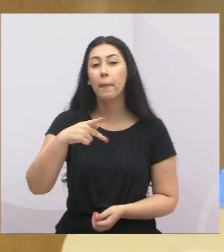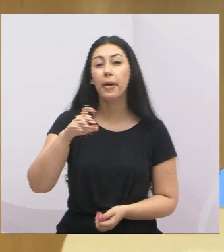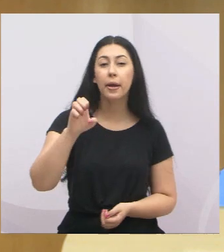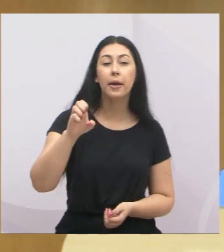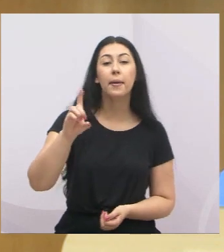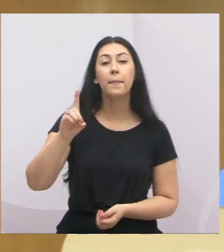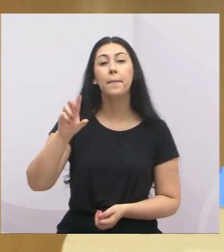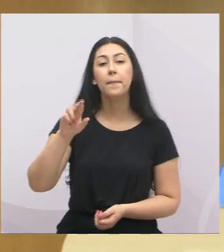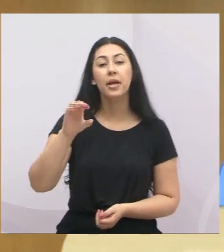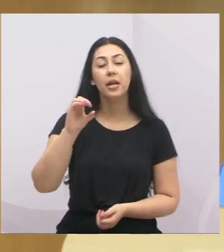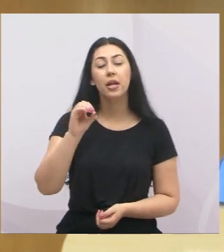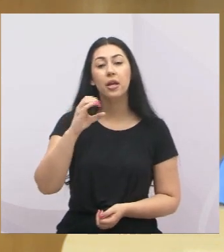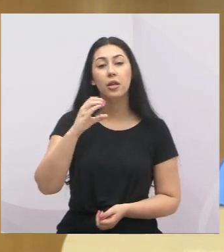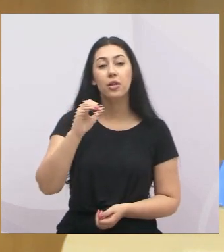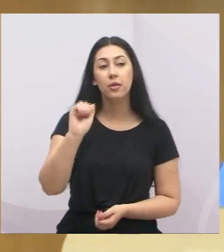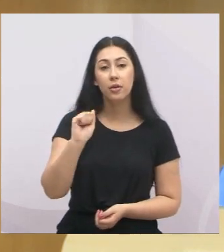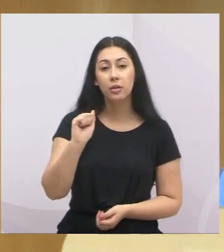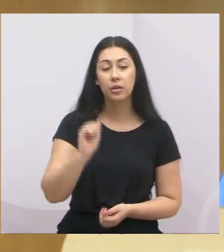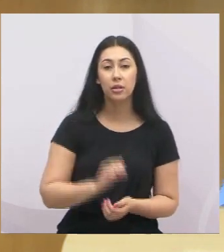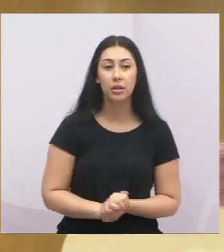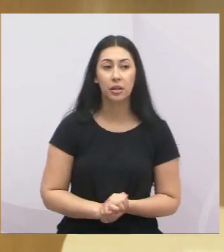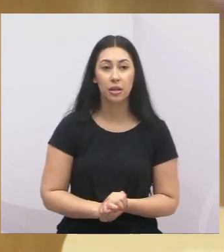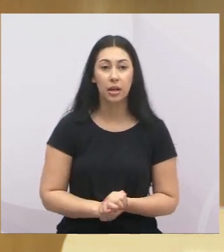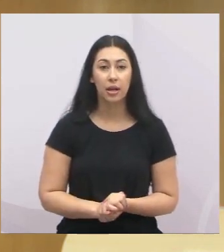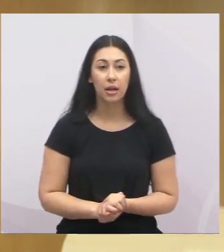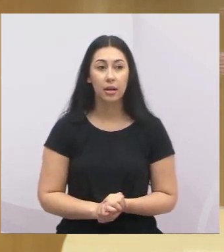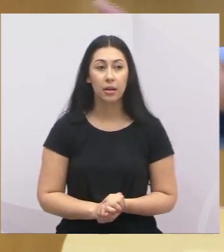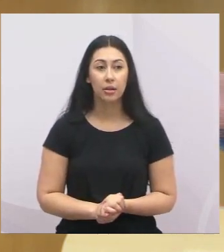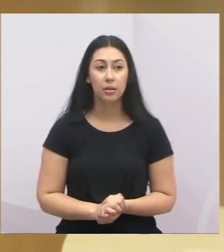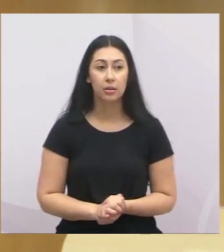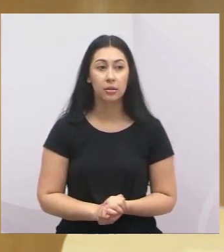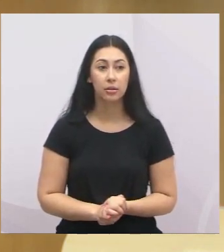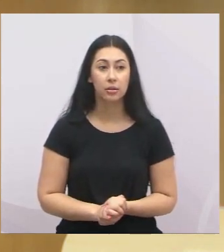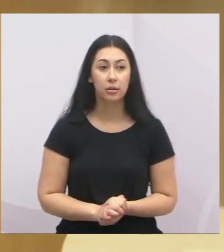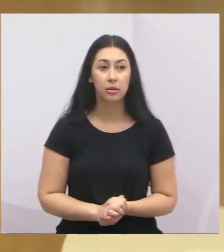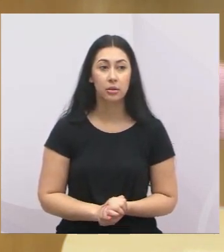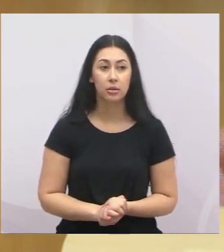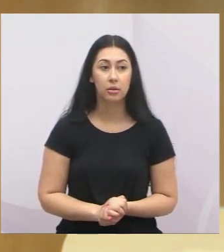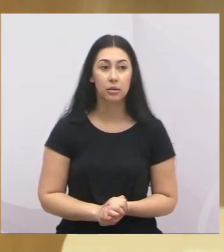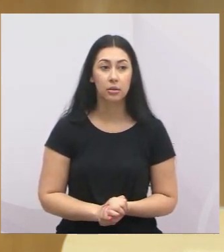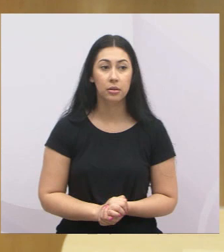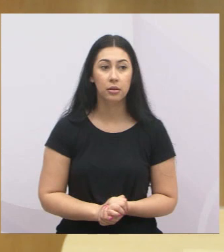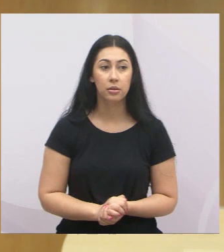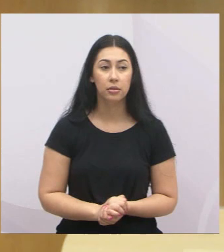frente à casa dele, ainda não tinha acontecido, então, né, para vocês verem como é que as coisas